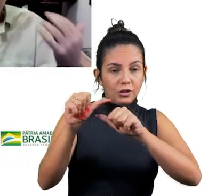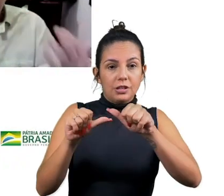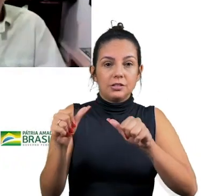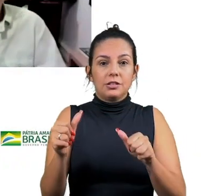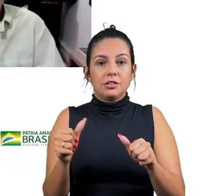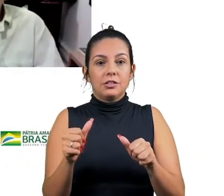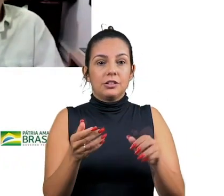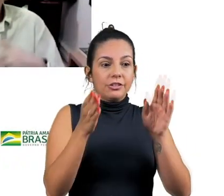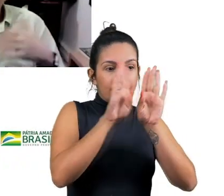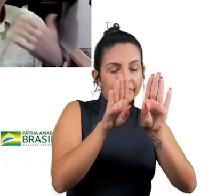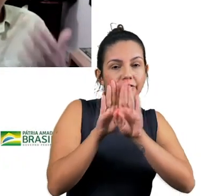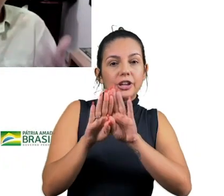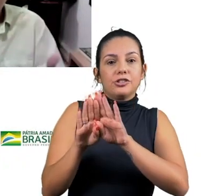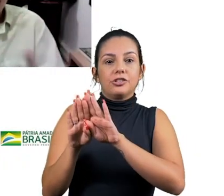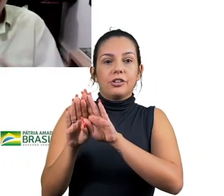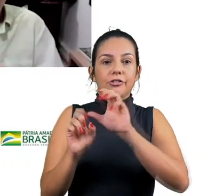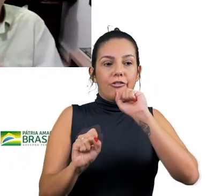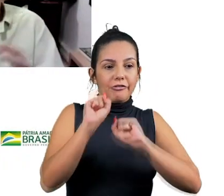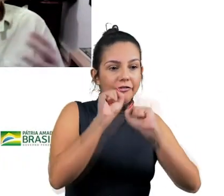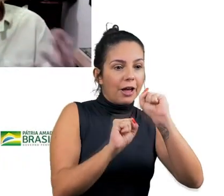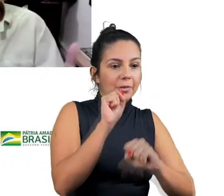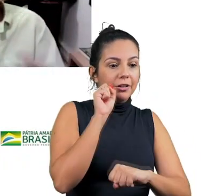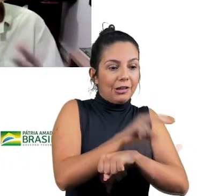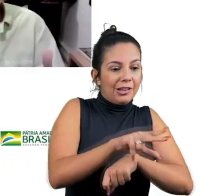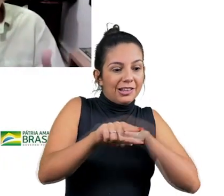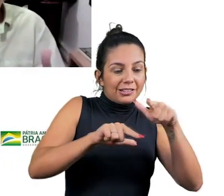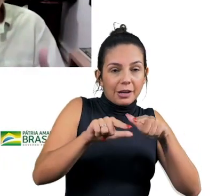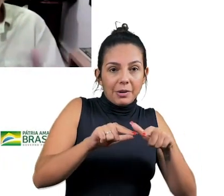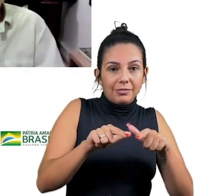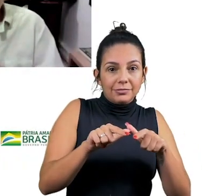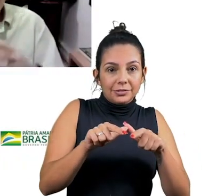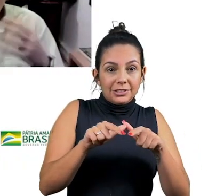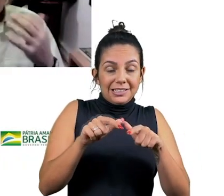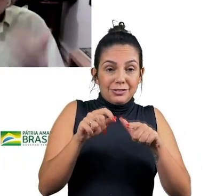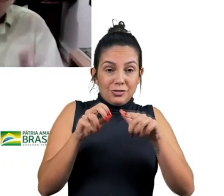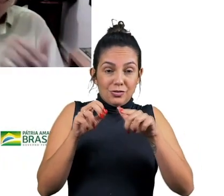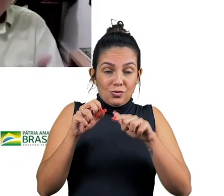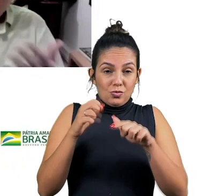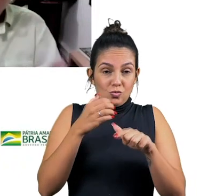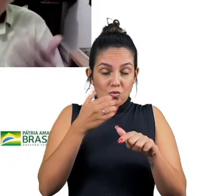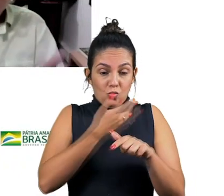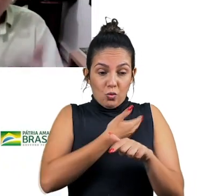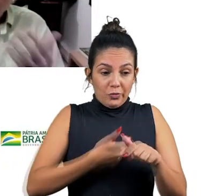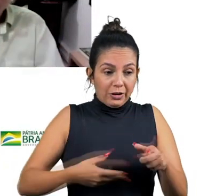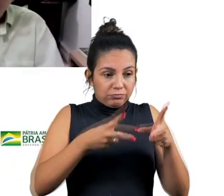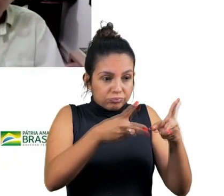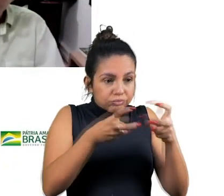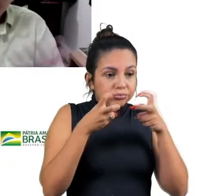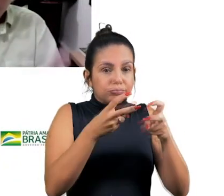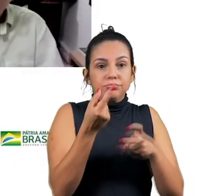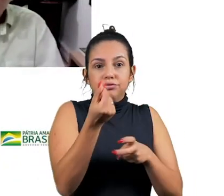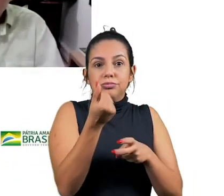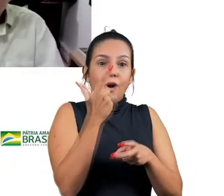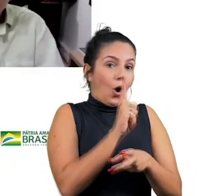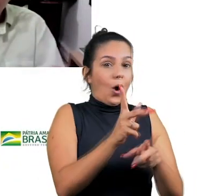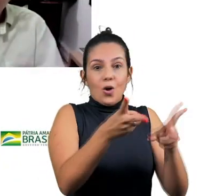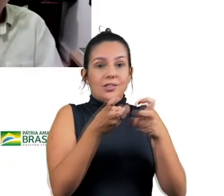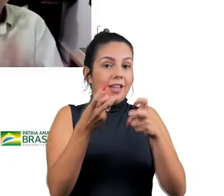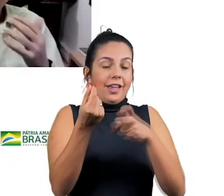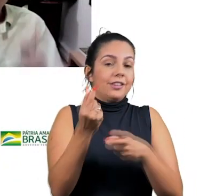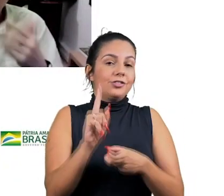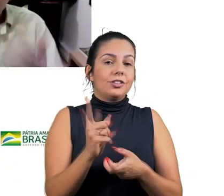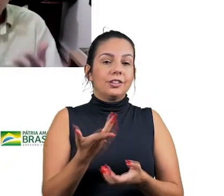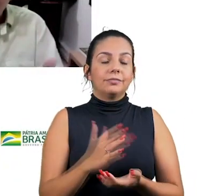de empresas, né, com o desemprego, etc., estrutural, cada vez menos o Estado arrecada